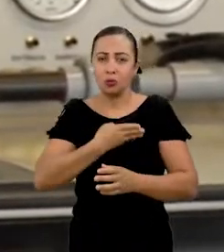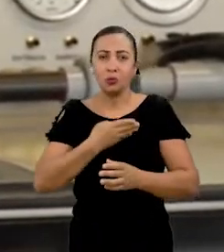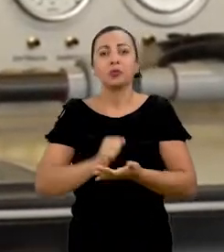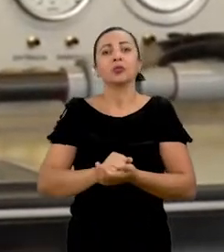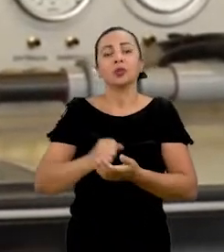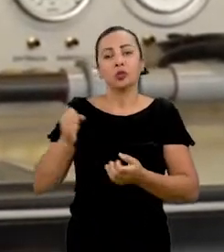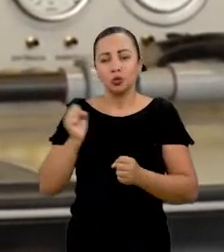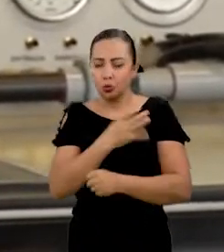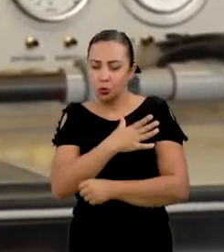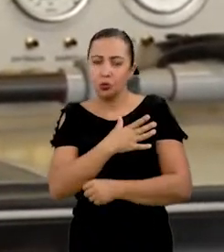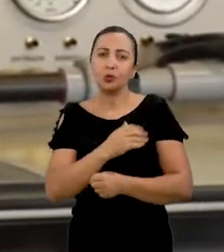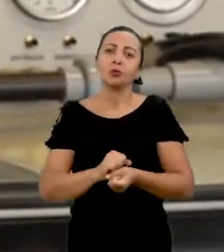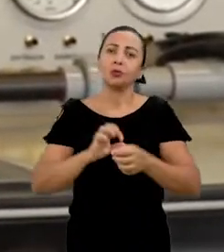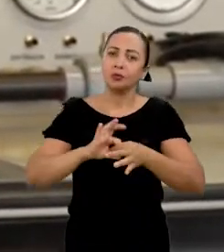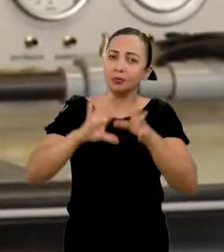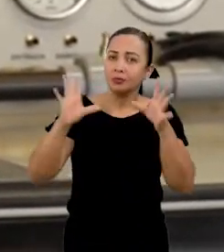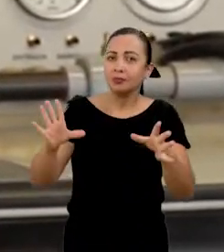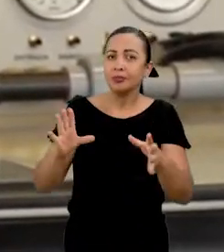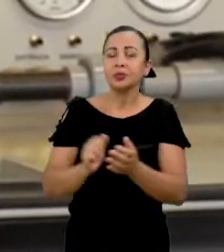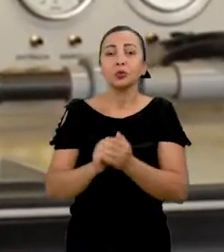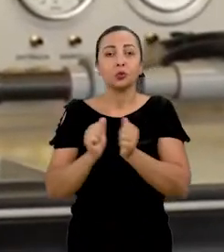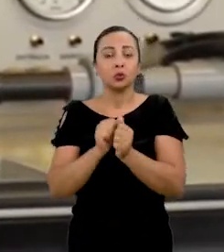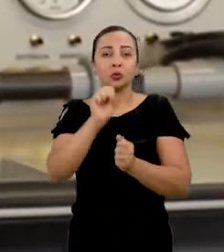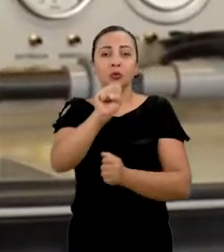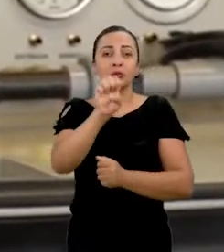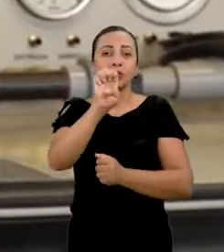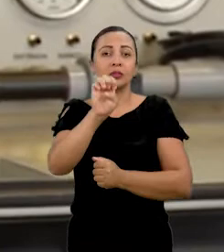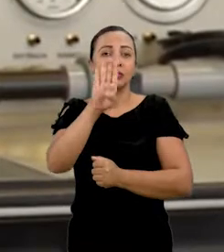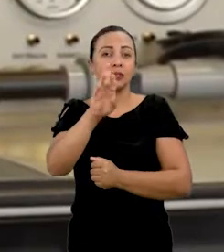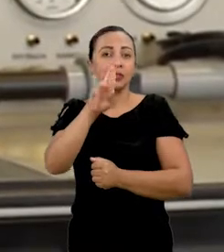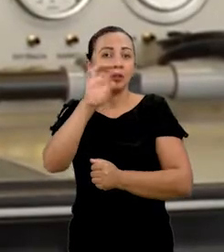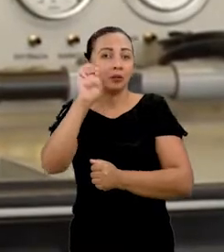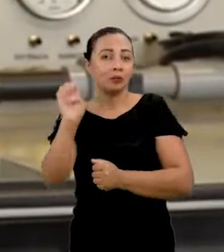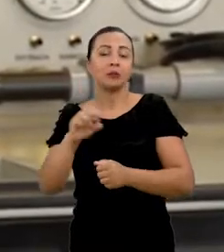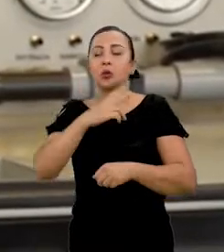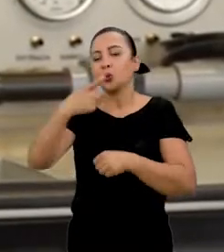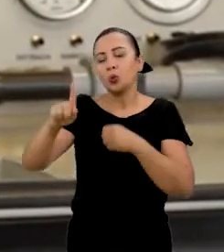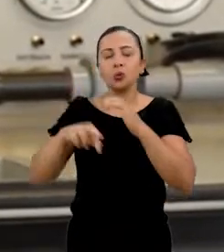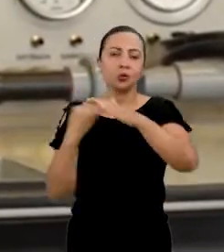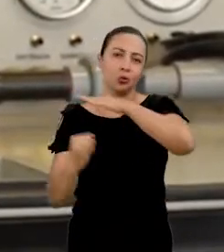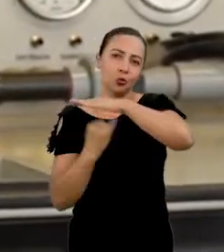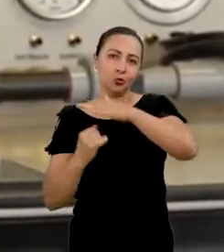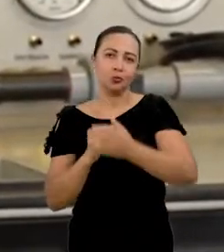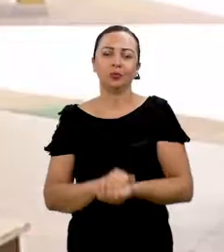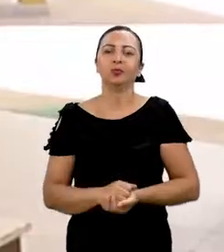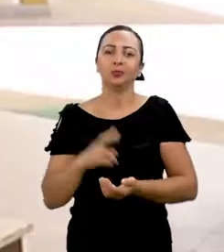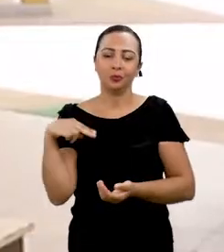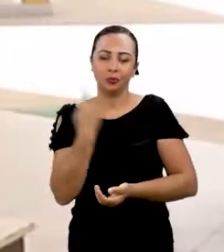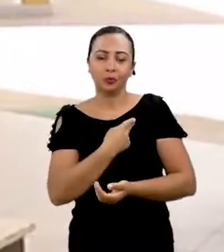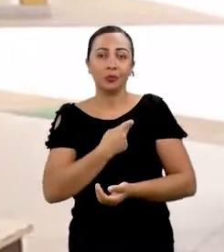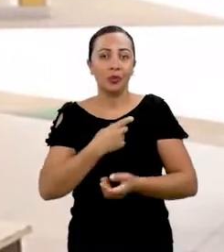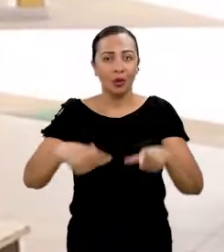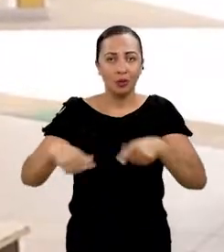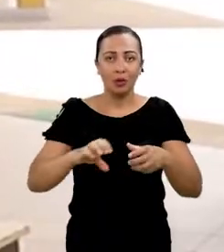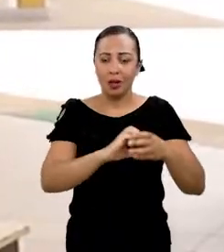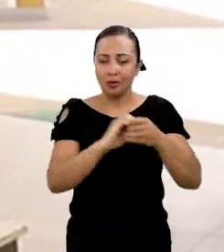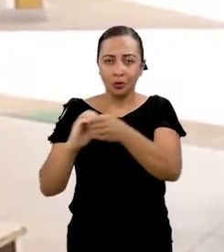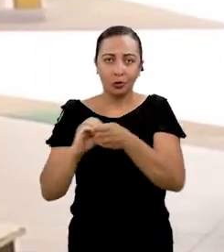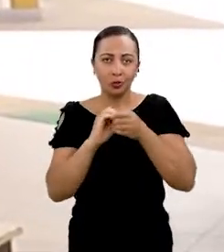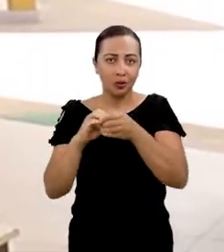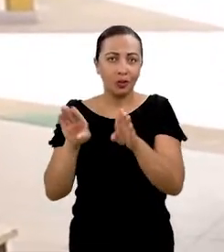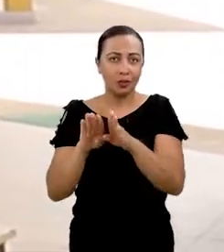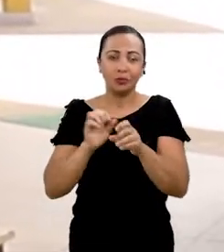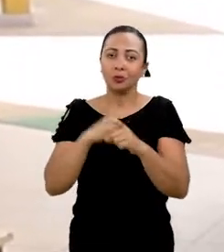dentro do ecossistema de inovação, que é liderado aí pelo SEBRAE e outras instituições. Nós atuamos com as